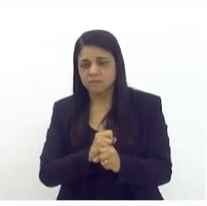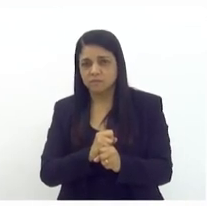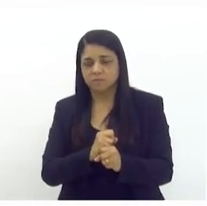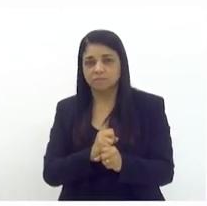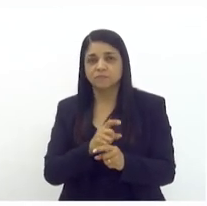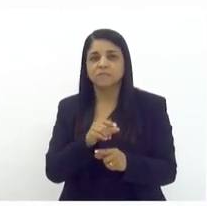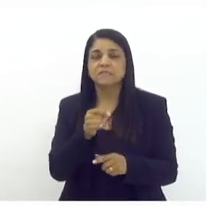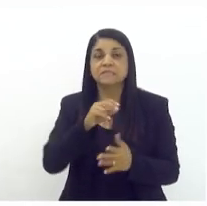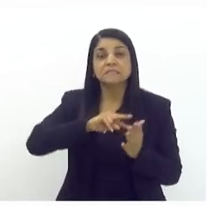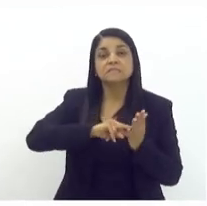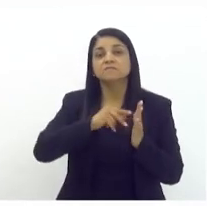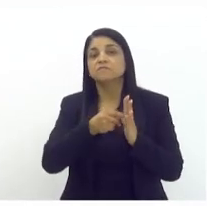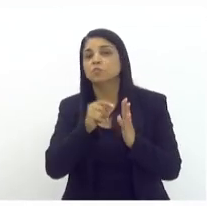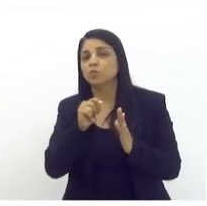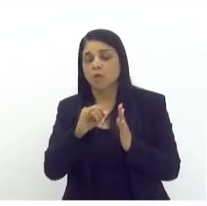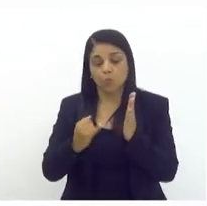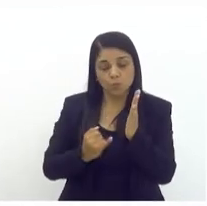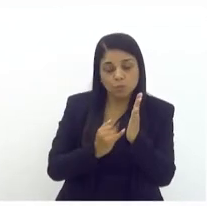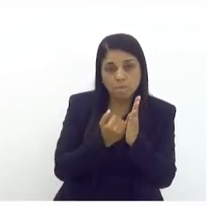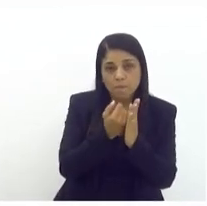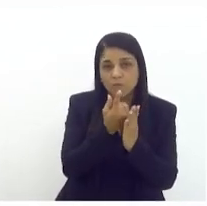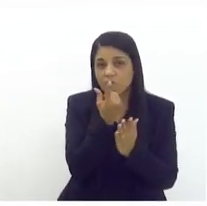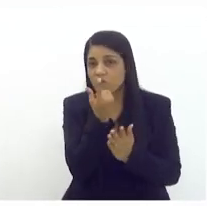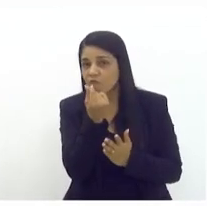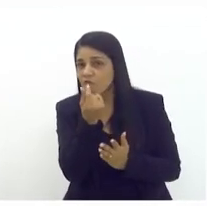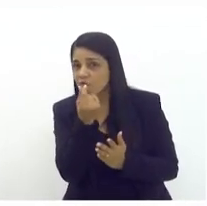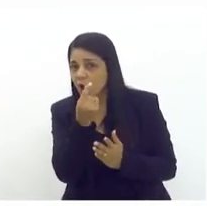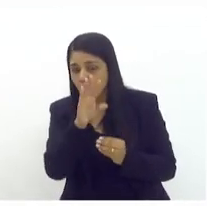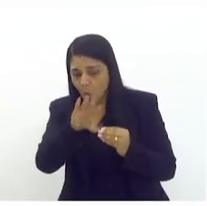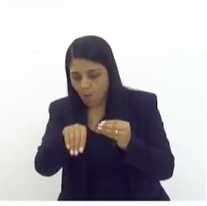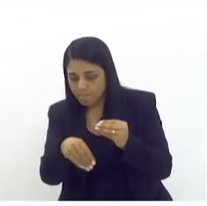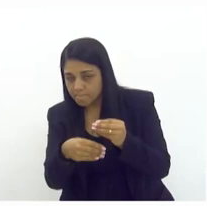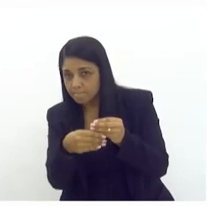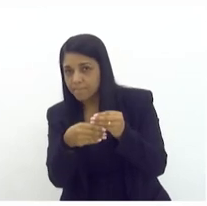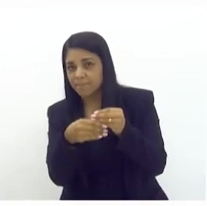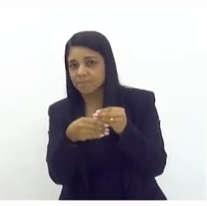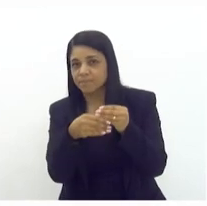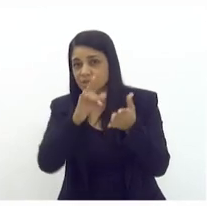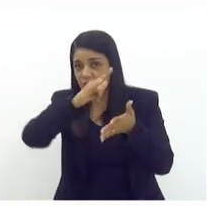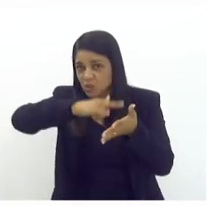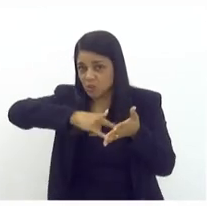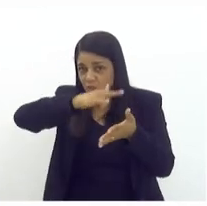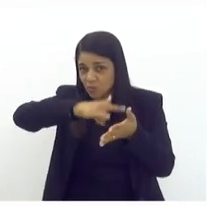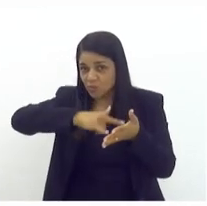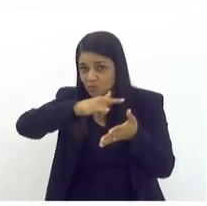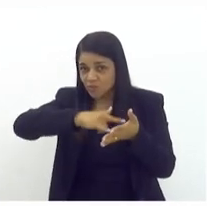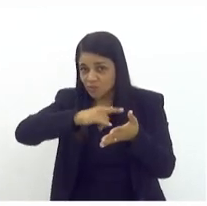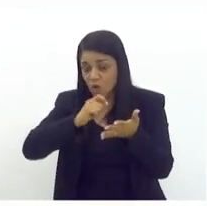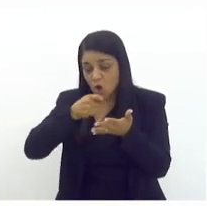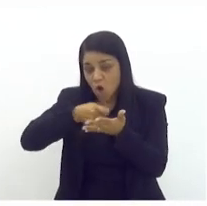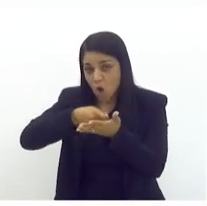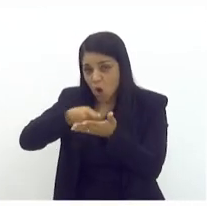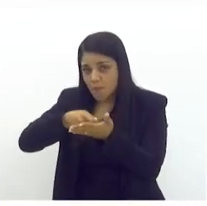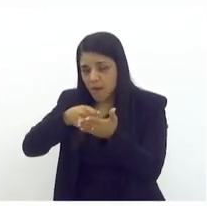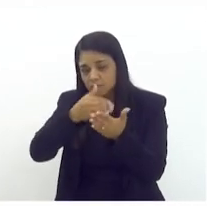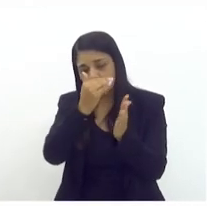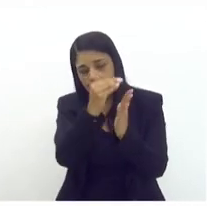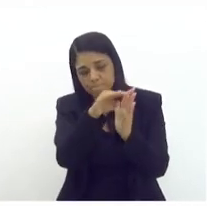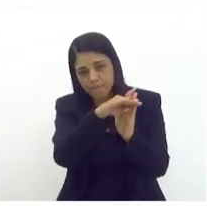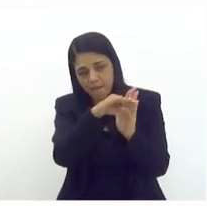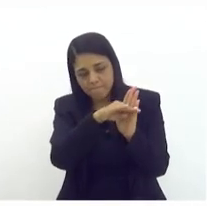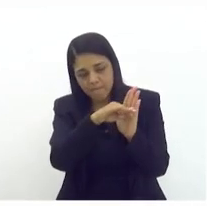que o imposto sobre o valor agregado ele é cobrado em cada etapa do